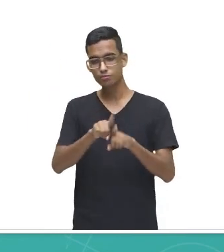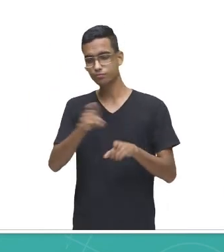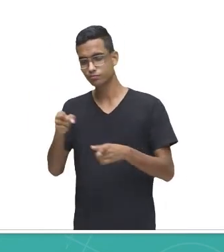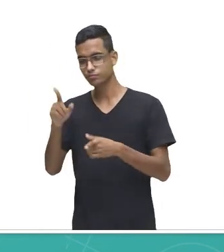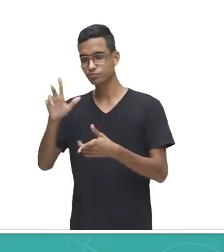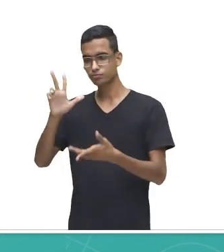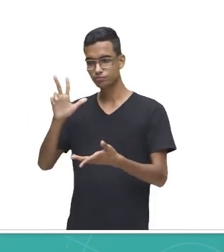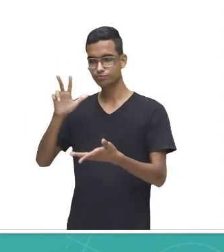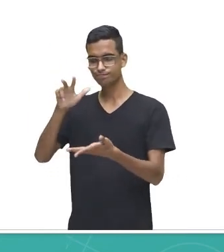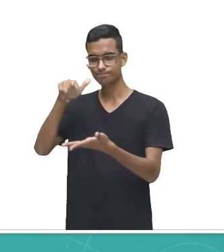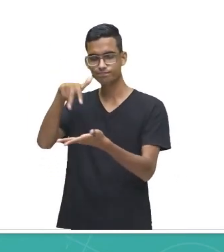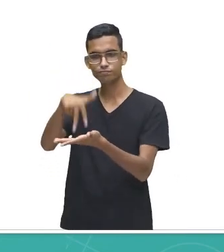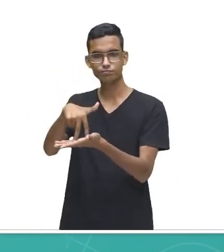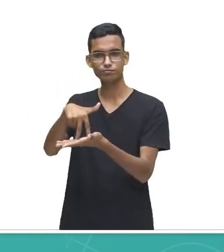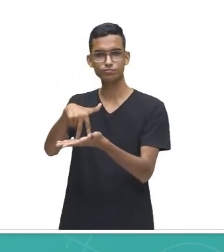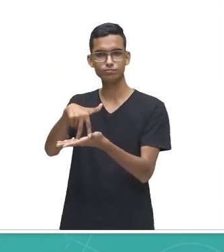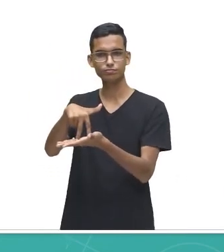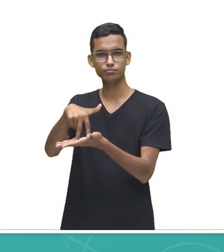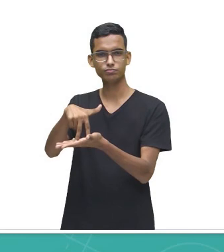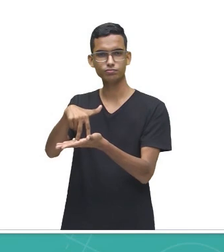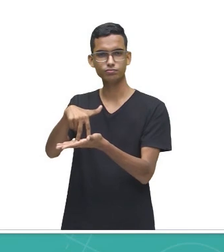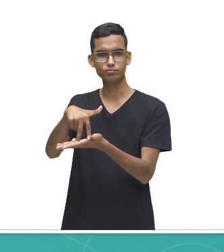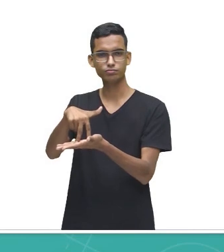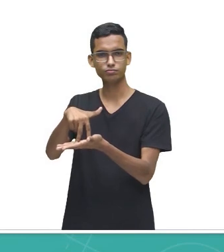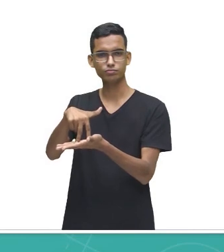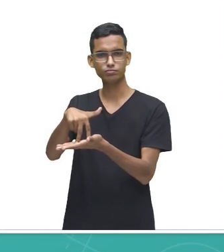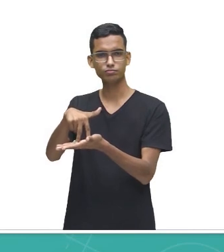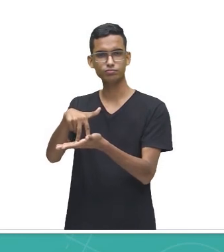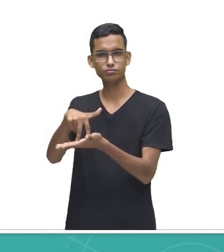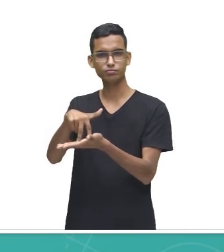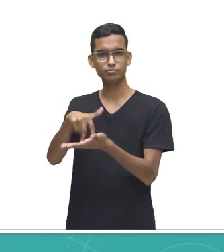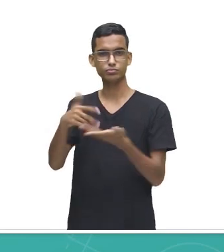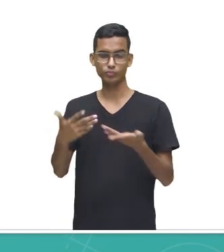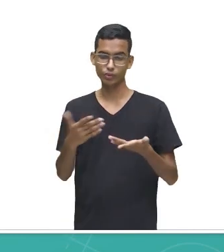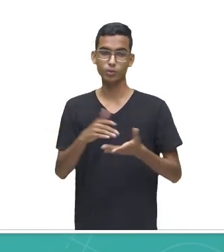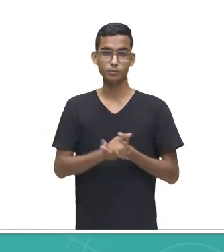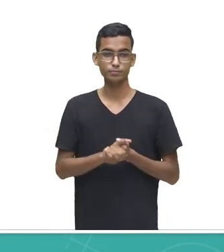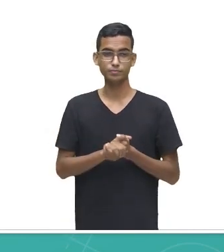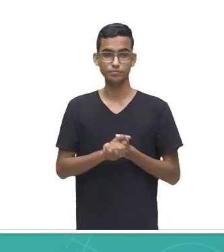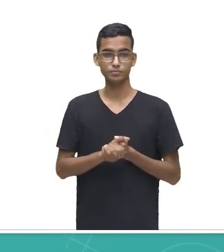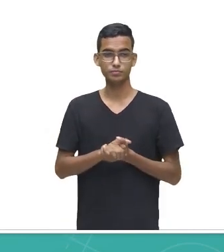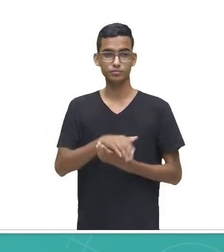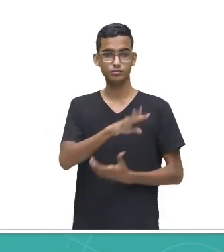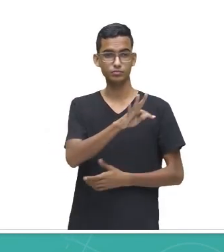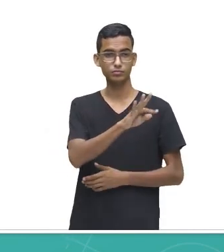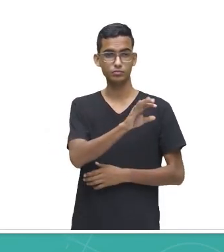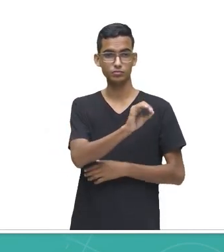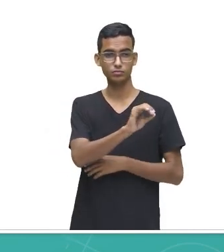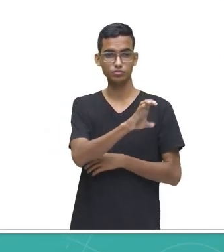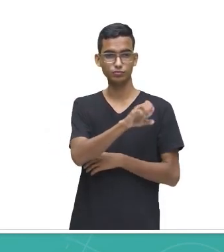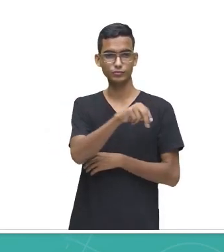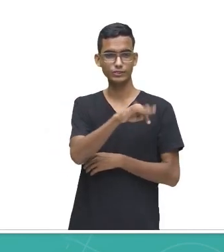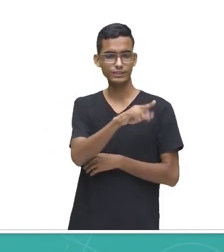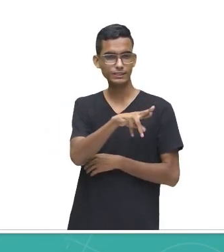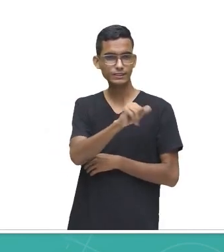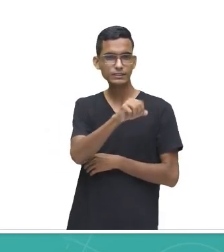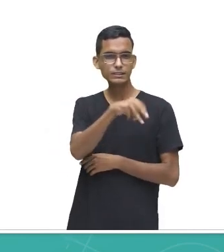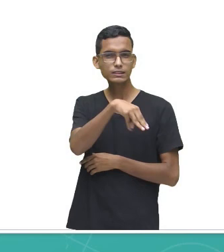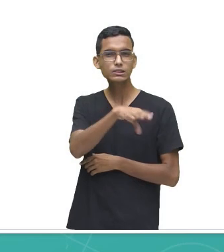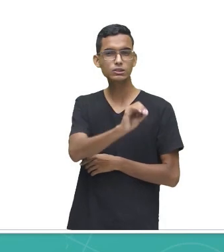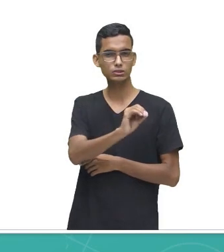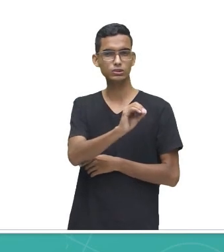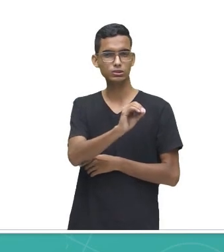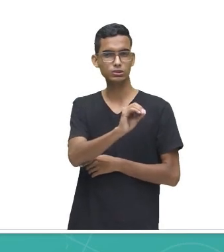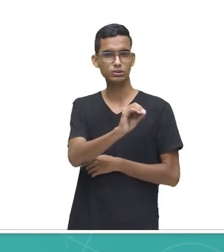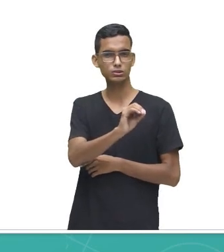é importante nós ponderarmos? Vamos lá para a resposta, então? Bem, a questão 2 é muito simples. Você pode